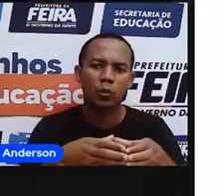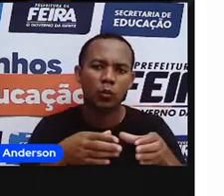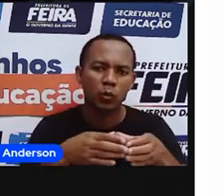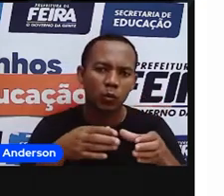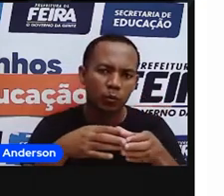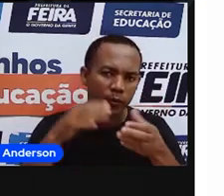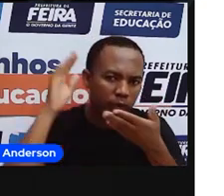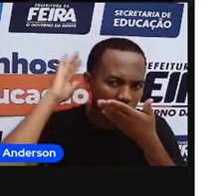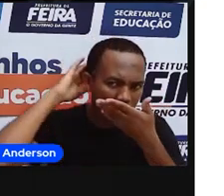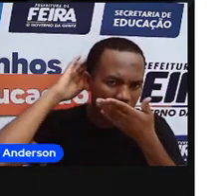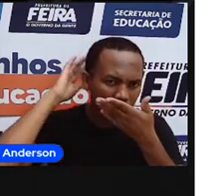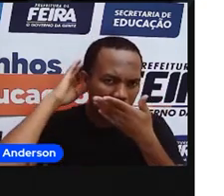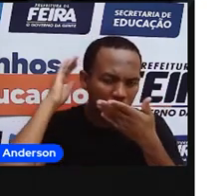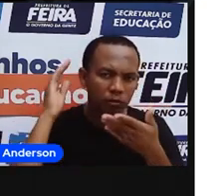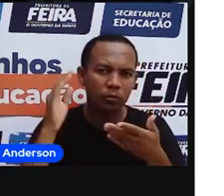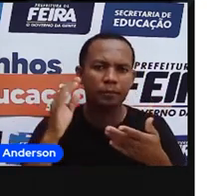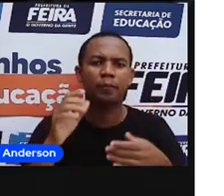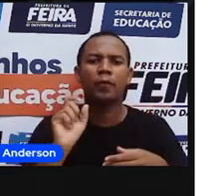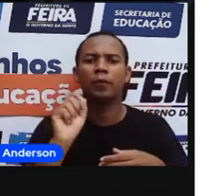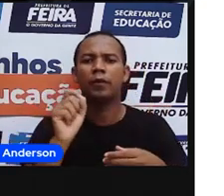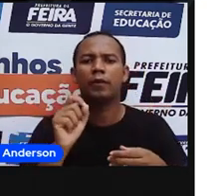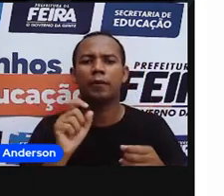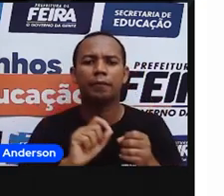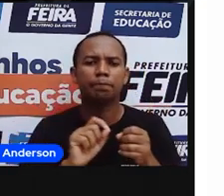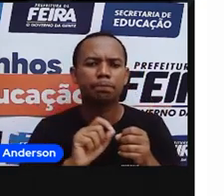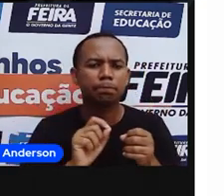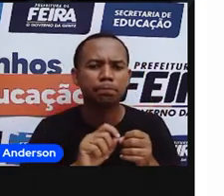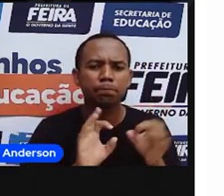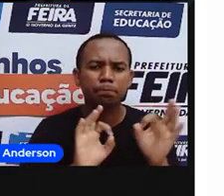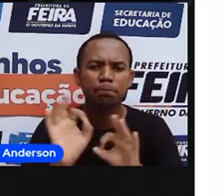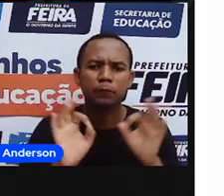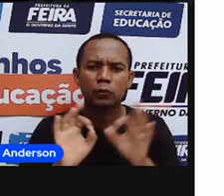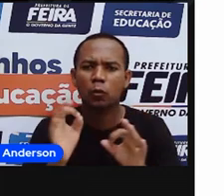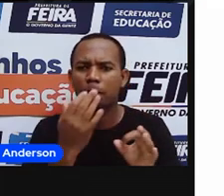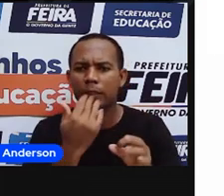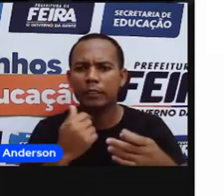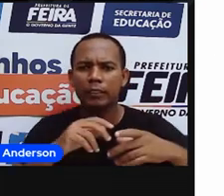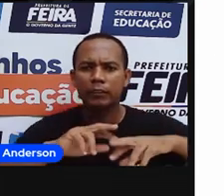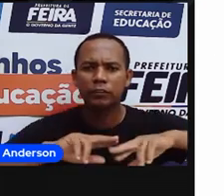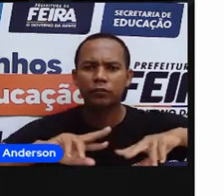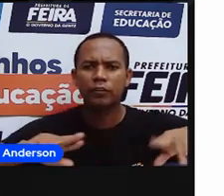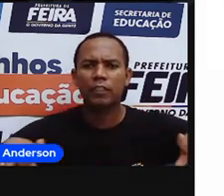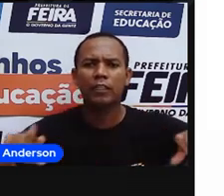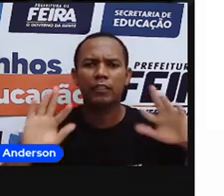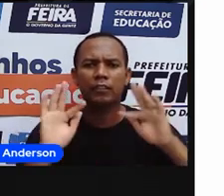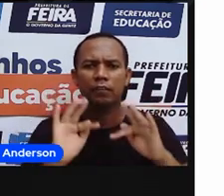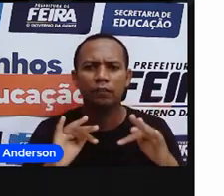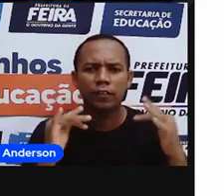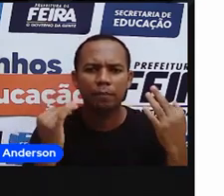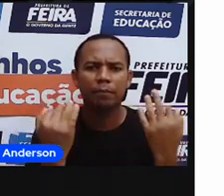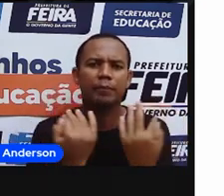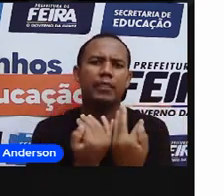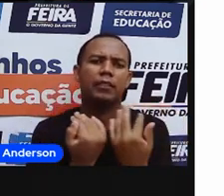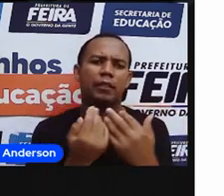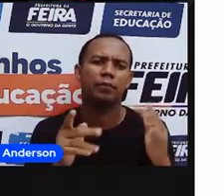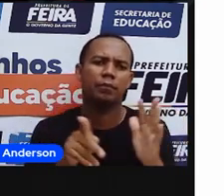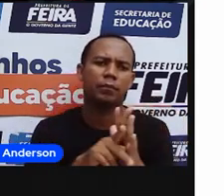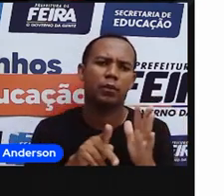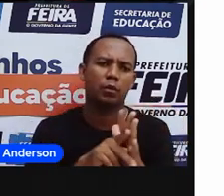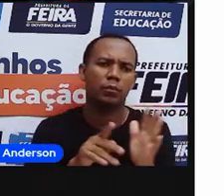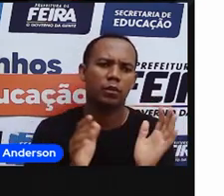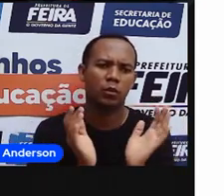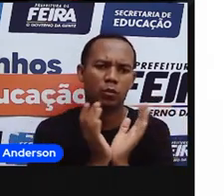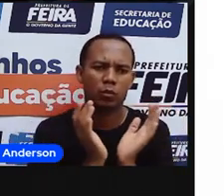deixaram para o quê? Para os brasileiros. Comidas típicas que fazem parte do cotidiano das famílias. Então, acredito